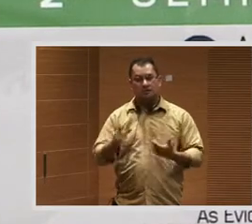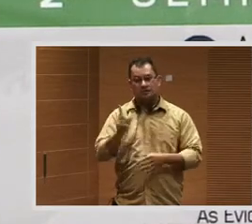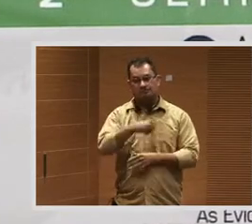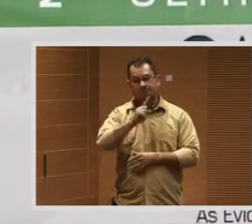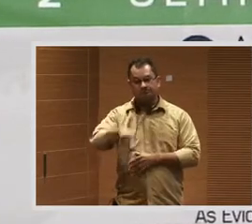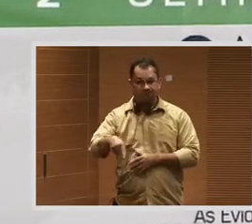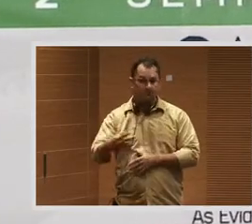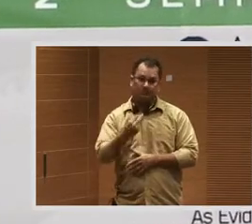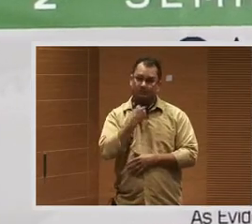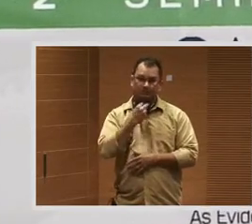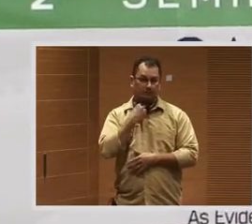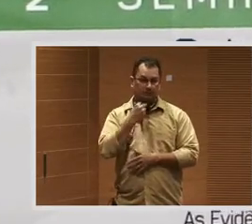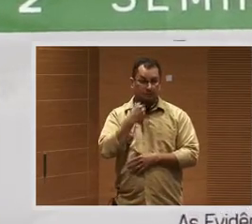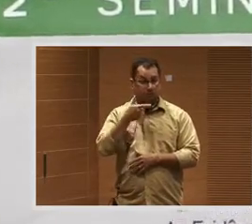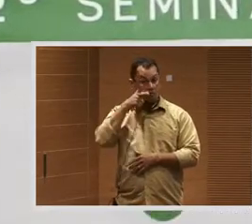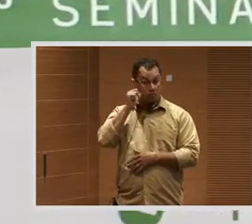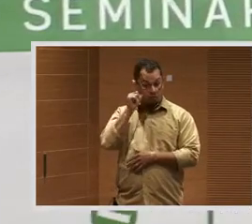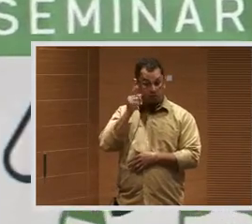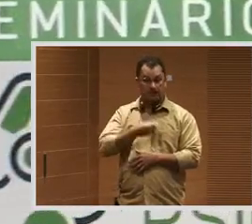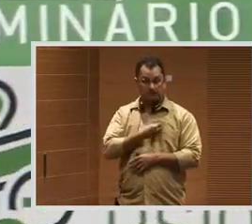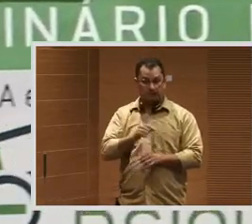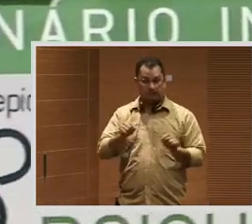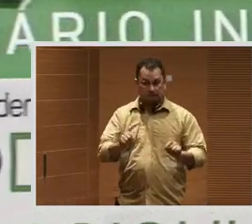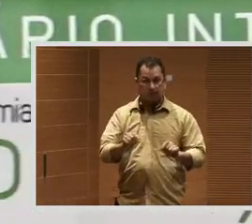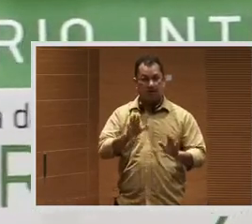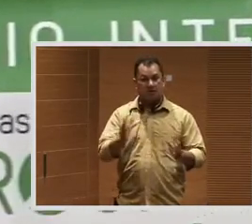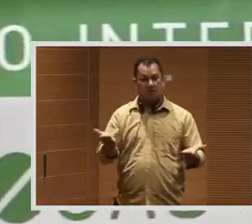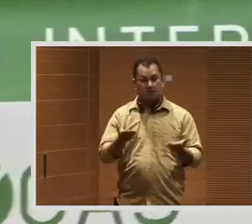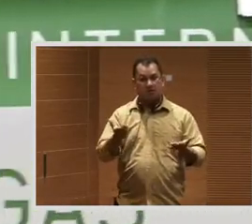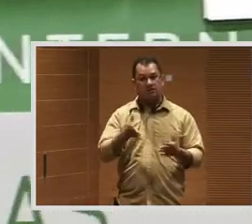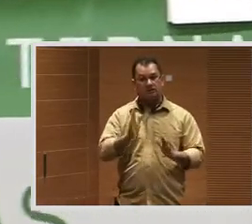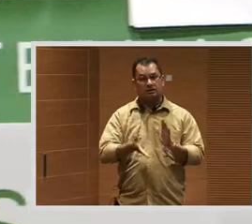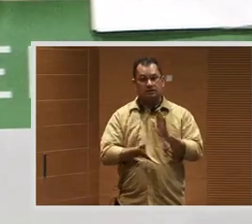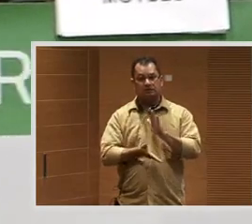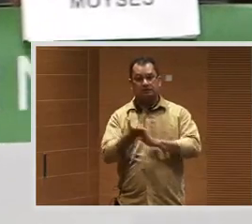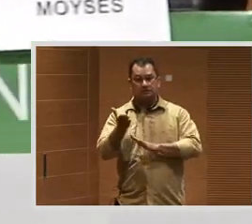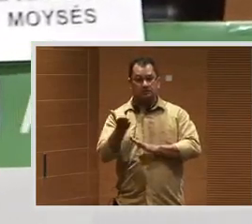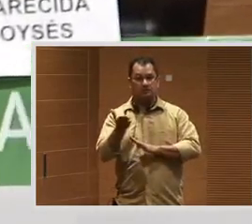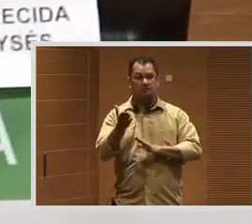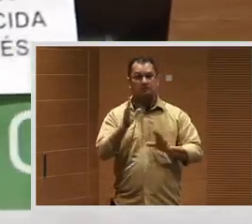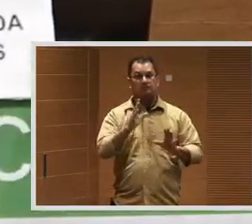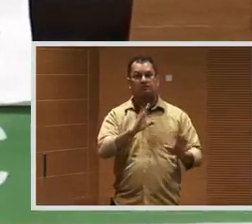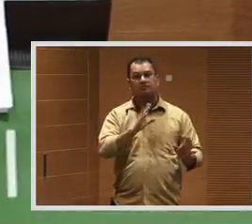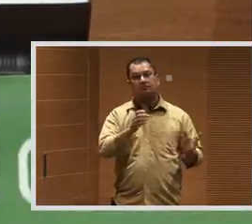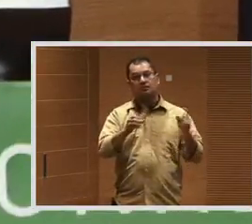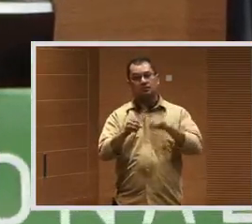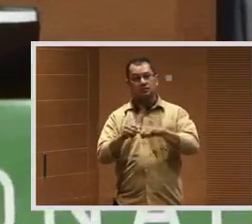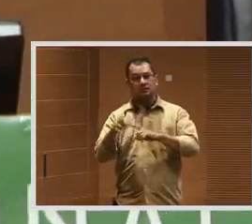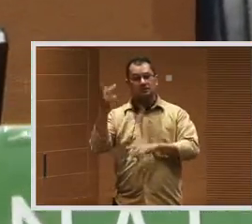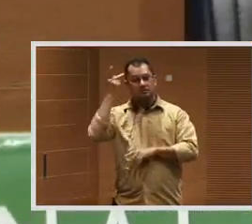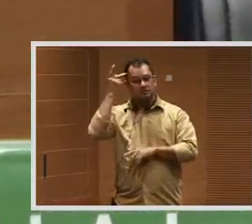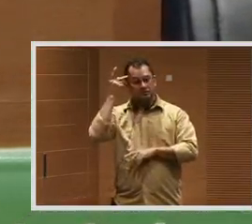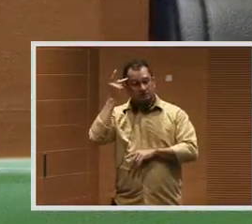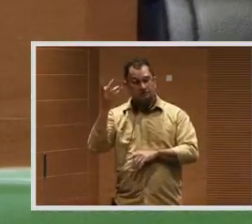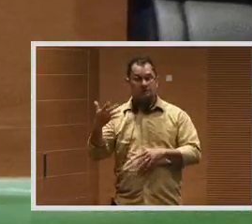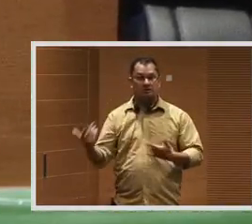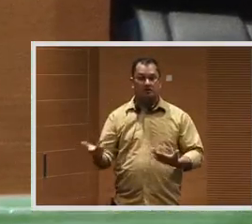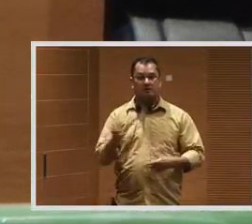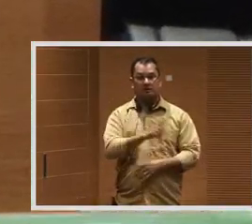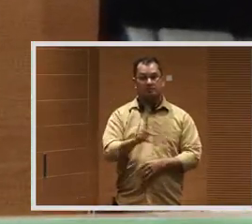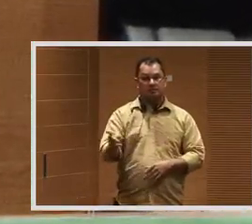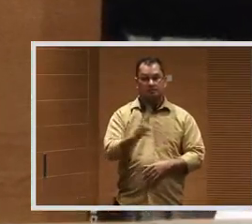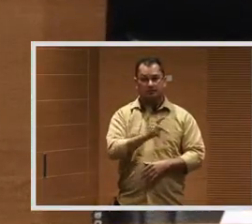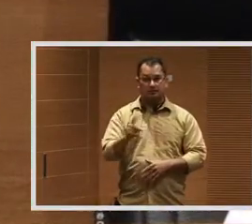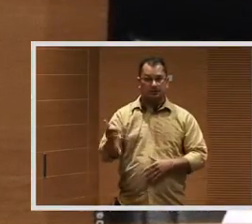esteve conosco, mas hoje ela está indo embora. Mas, de qualquer maneira, a professora Bianca é psicóloga, é professora